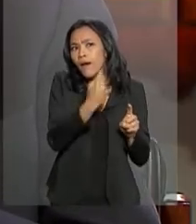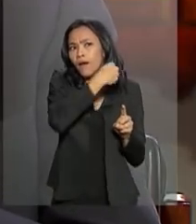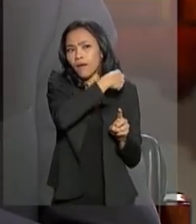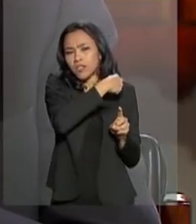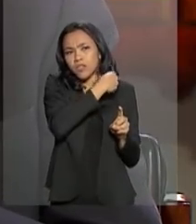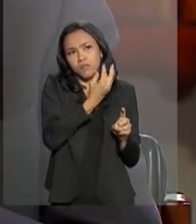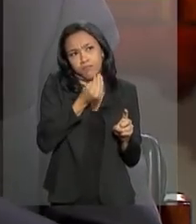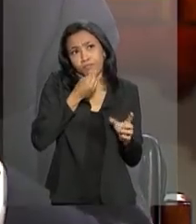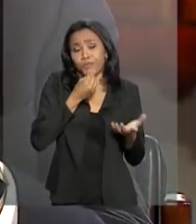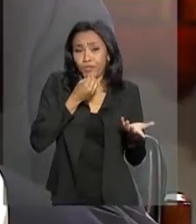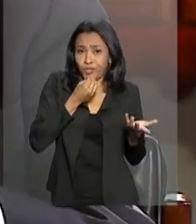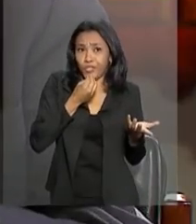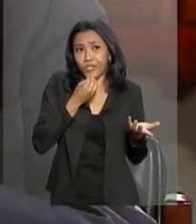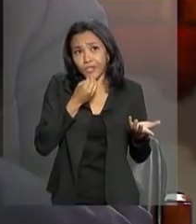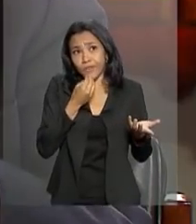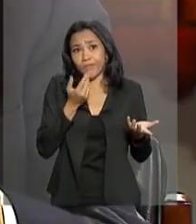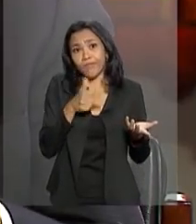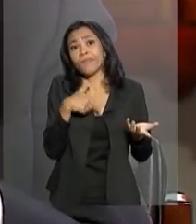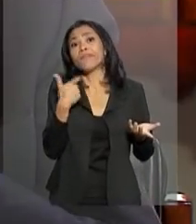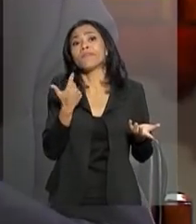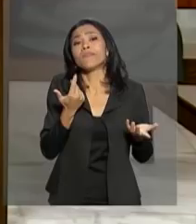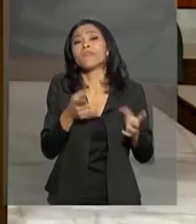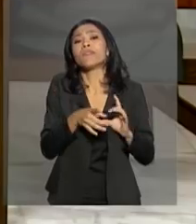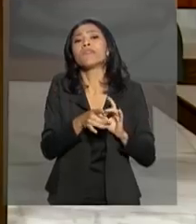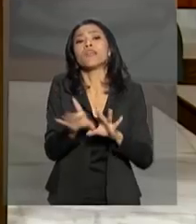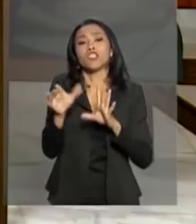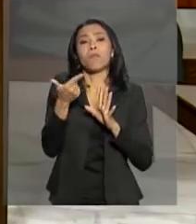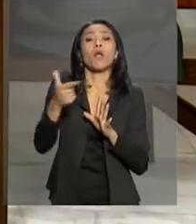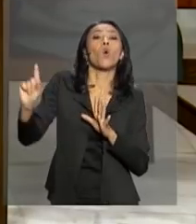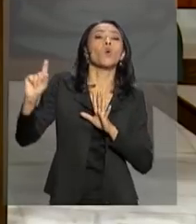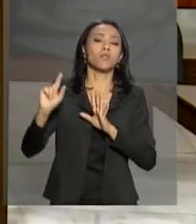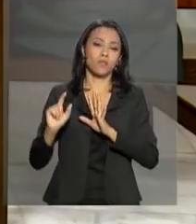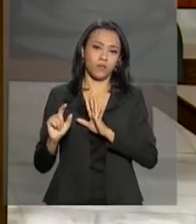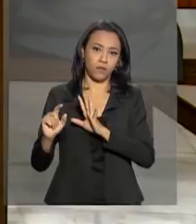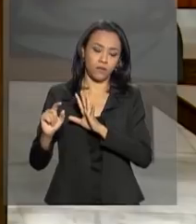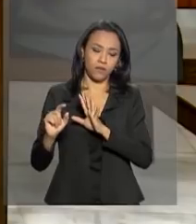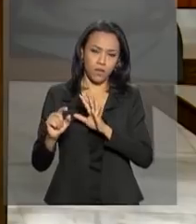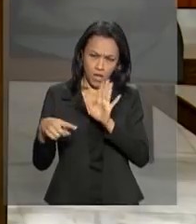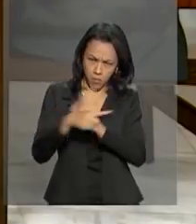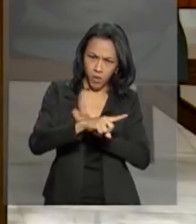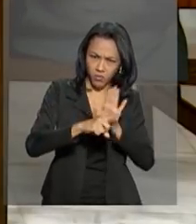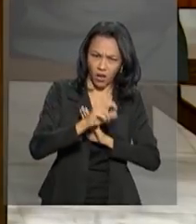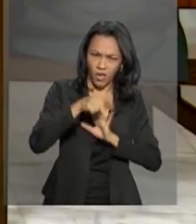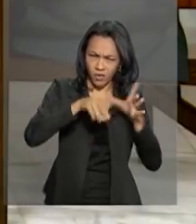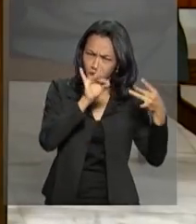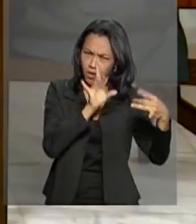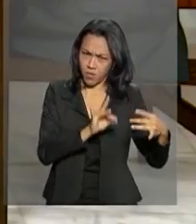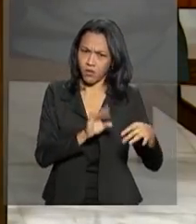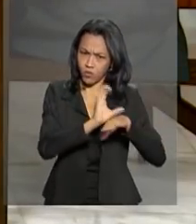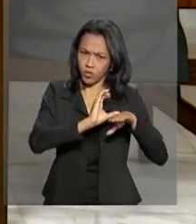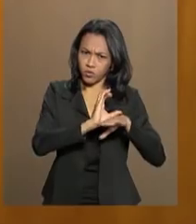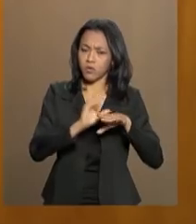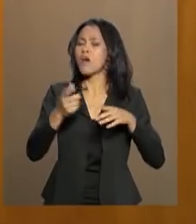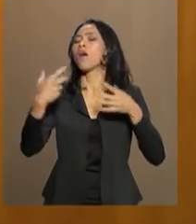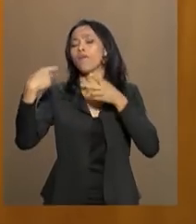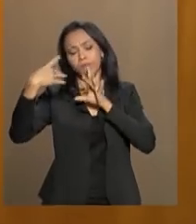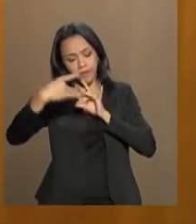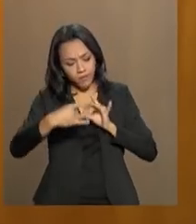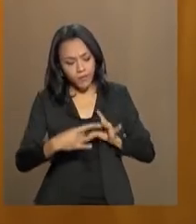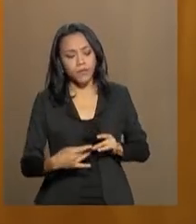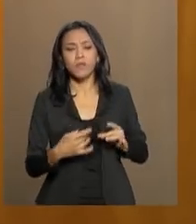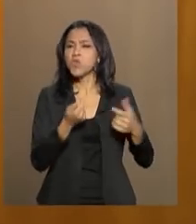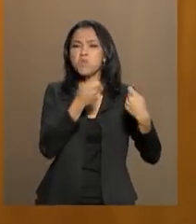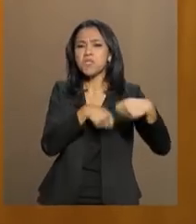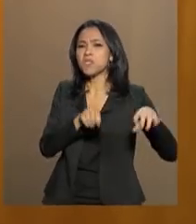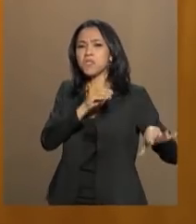ser deixadas à legislação comum, à legislação ordinária. Ela já traz um detalhamento? Um detalhamento, sem dúvida alguma. Não precisaria de leis adicionais